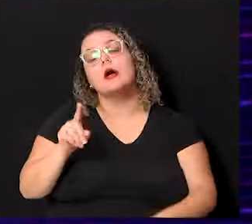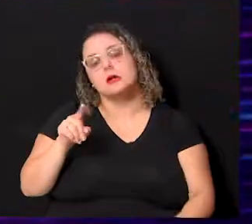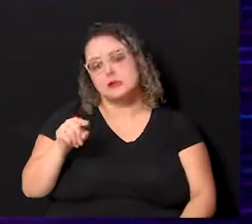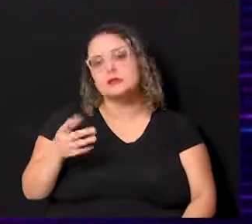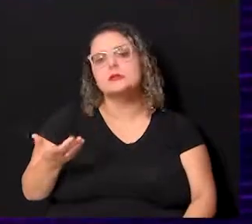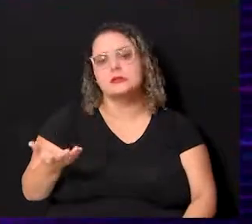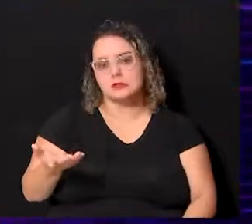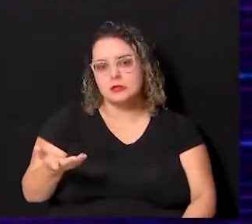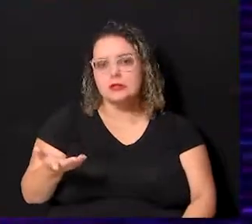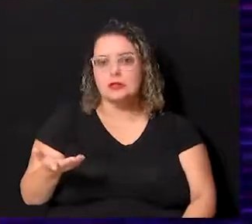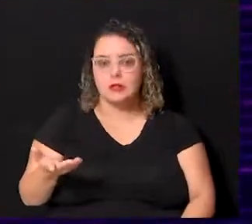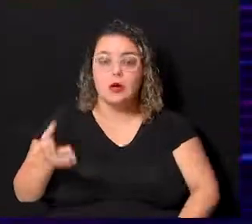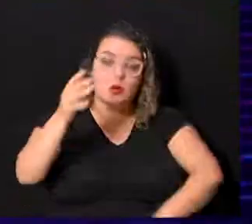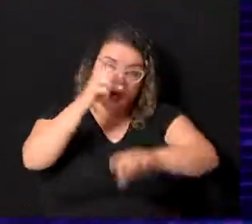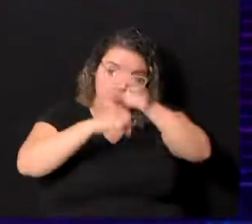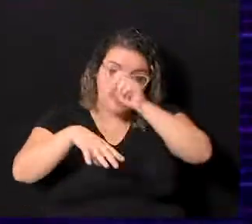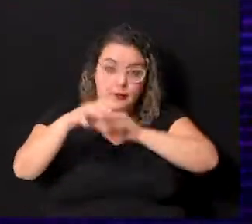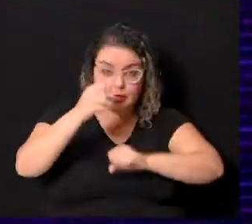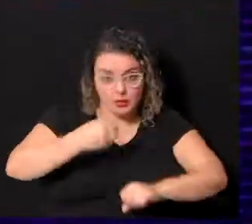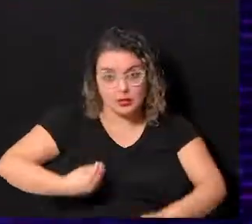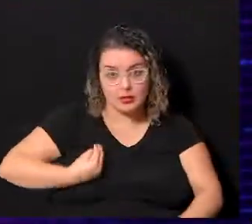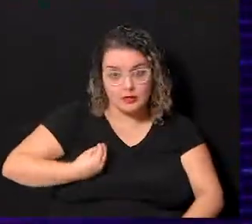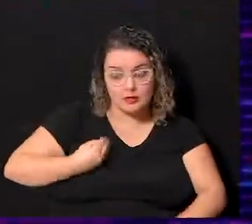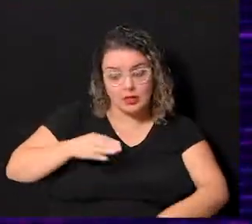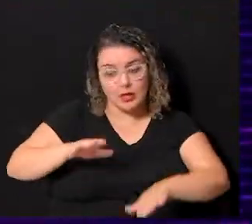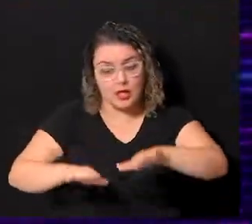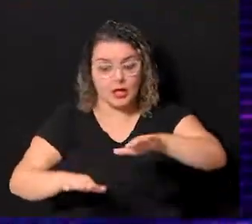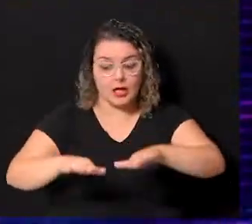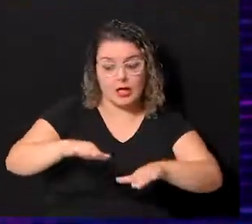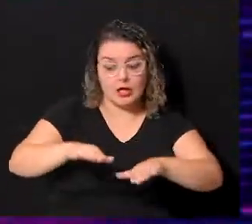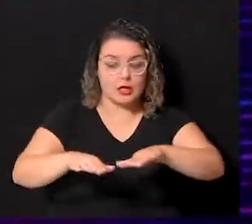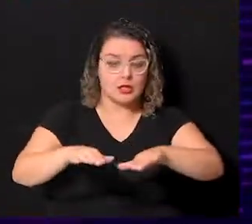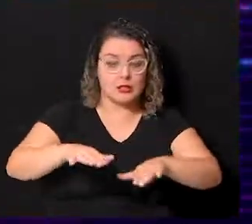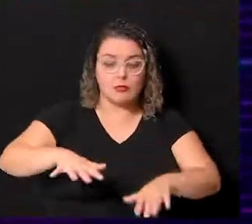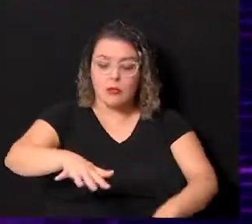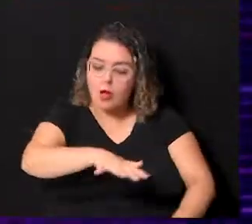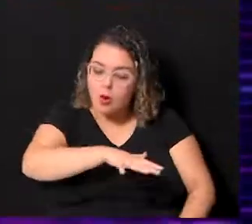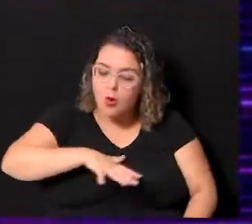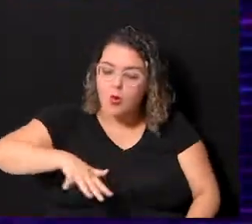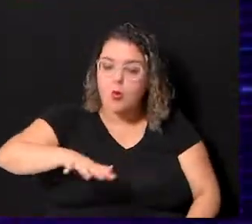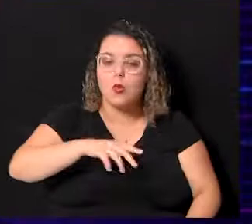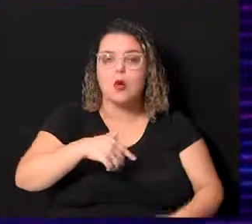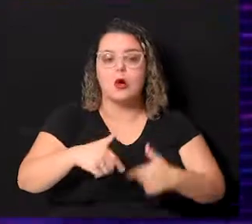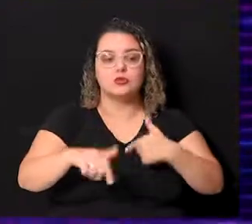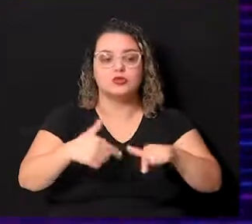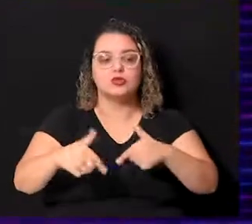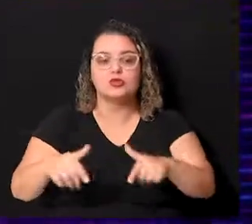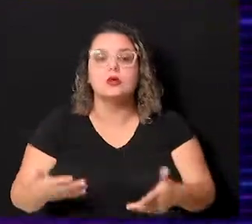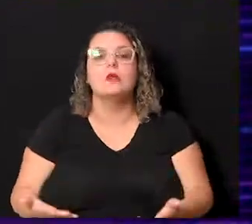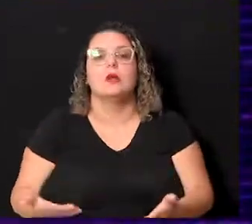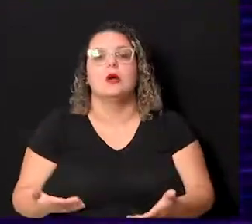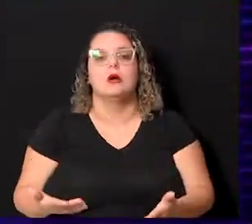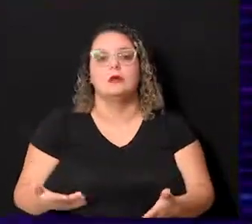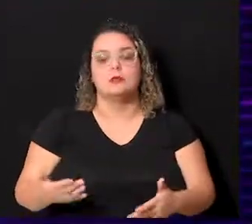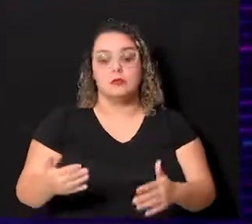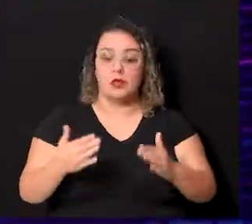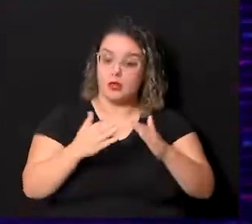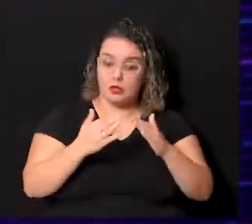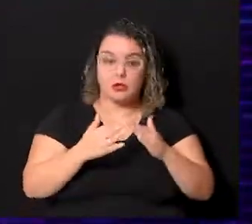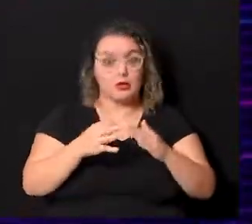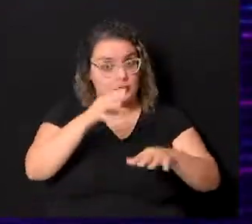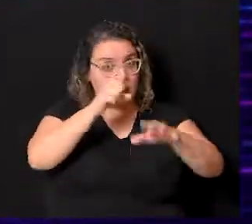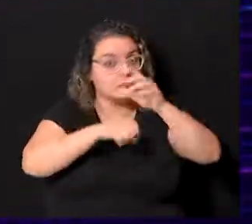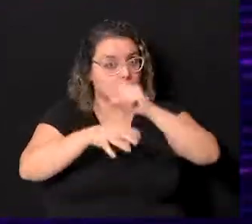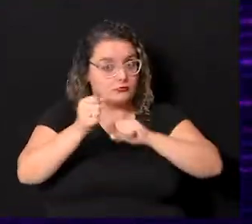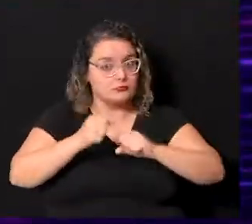Sim, que é o que a gente acaba tendo que aprender na vida, né? Equilibrar o nosso espaço de trabalho com... Aqui em casa eu tive que